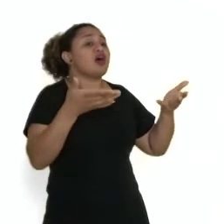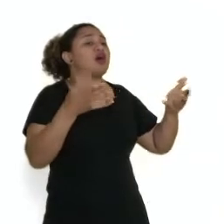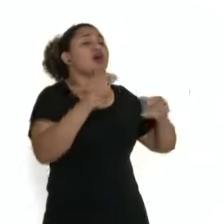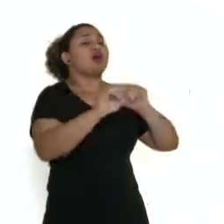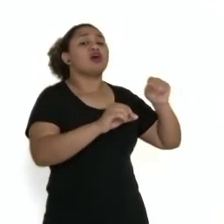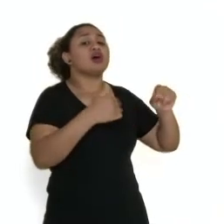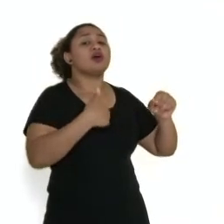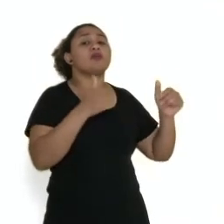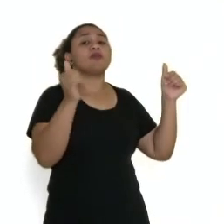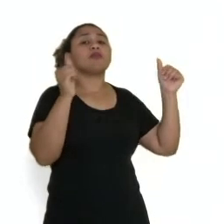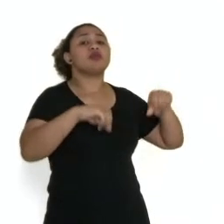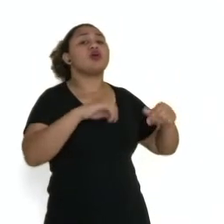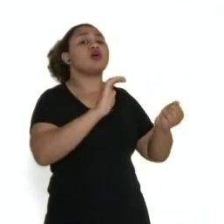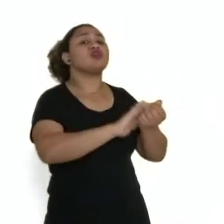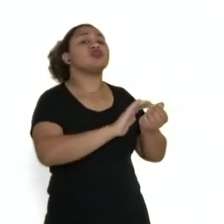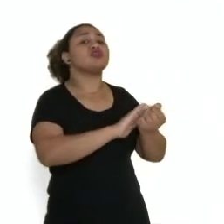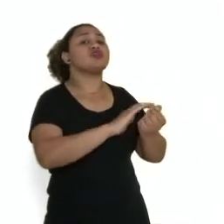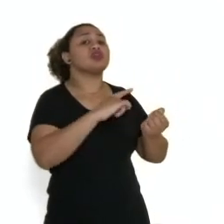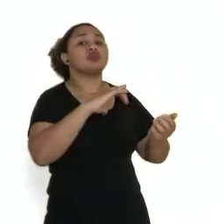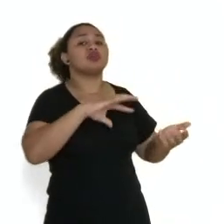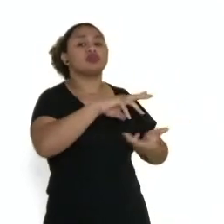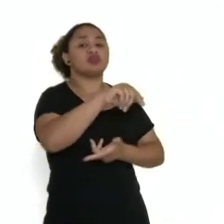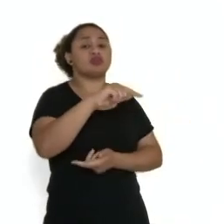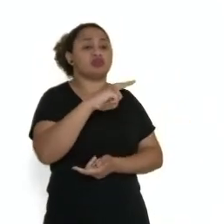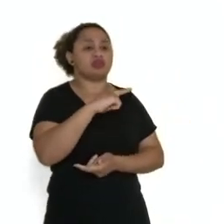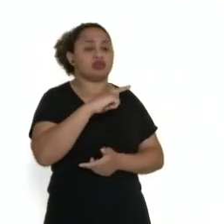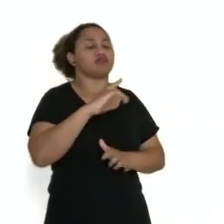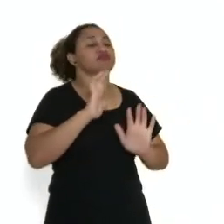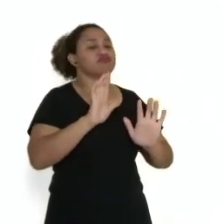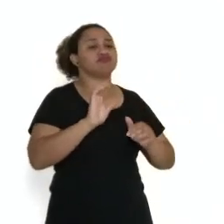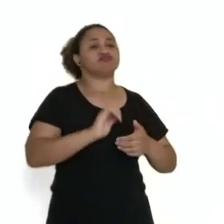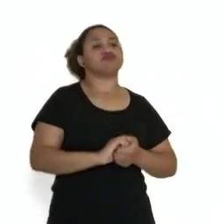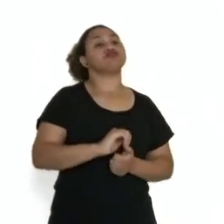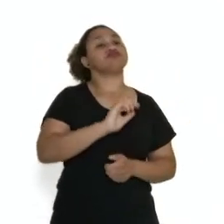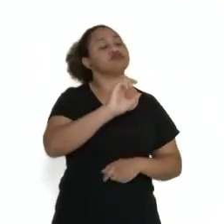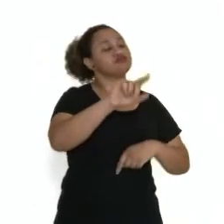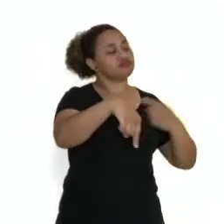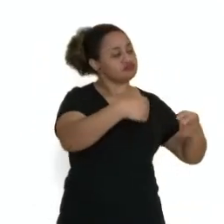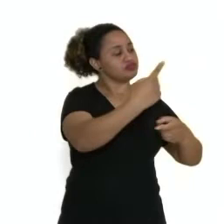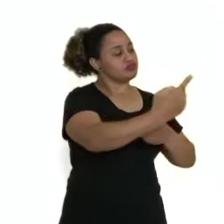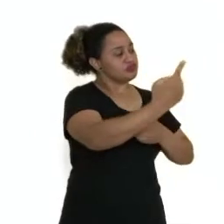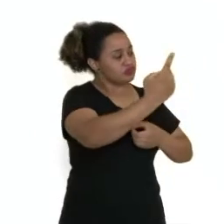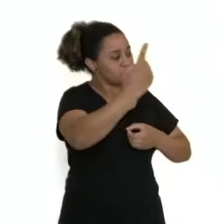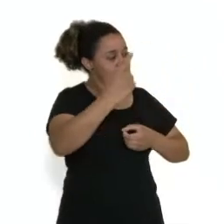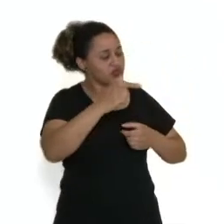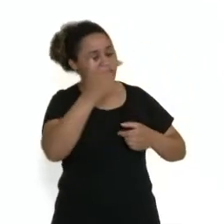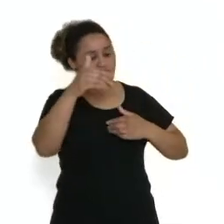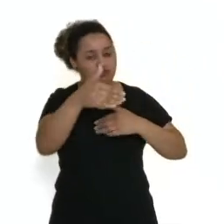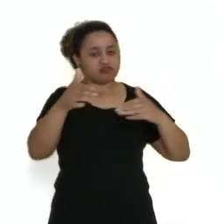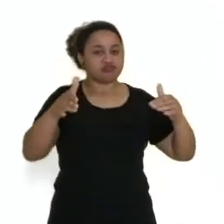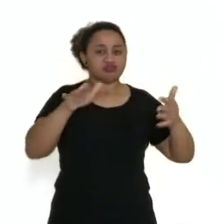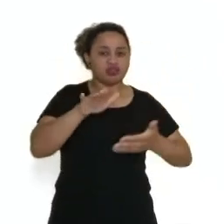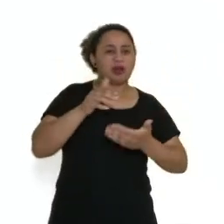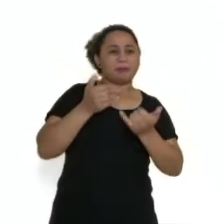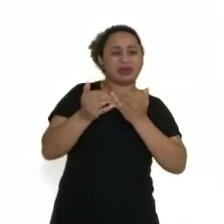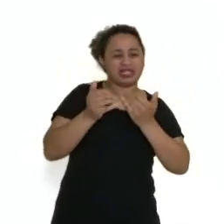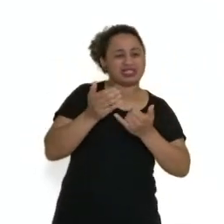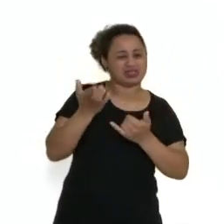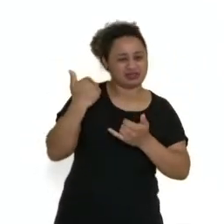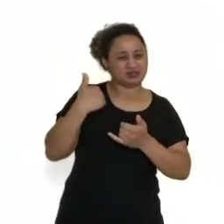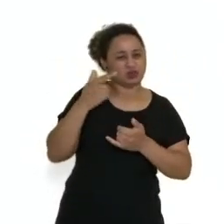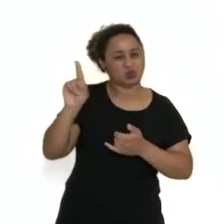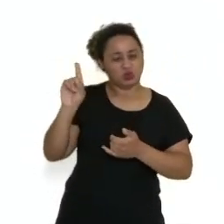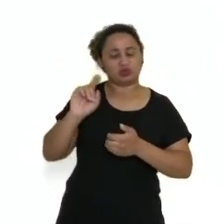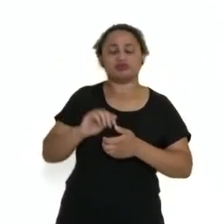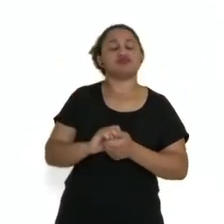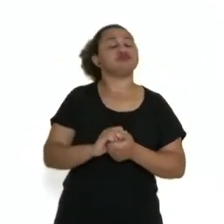o pior vício do mundo? Dali a minutos, voltava com outro pacote, semelhante ao primeiro. Ao